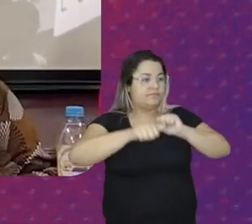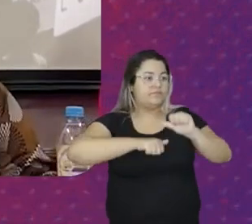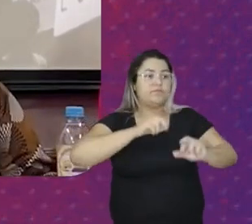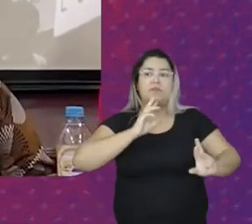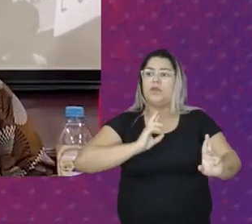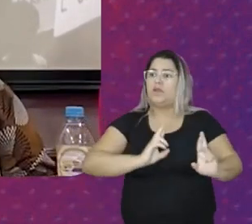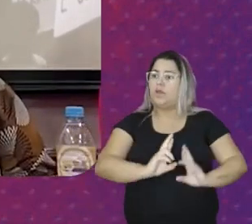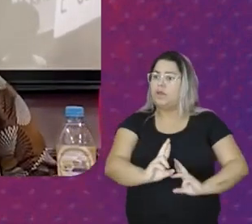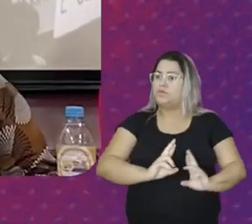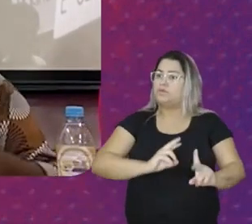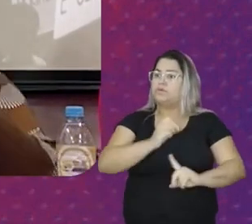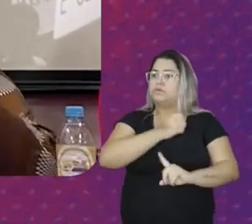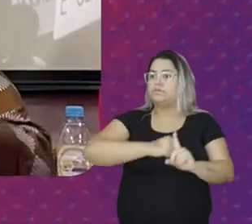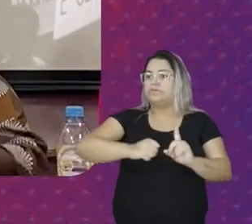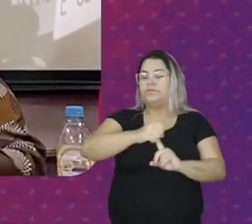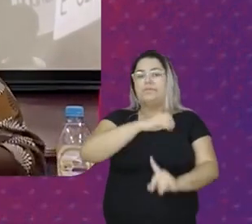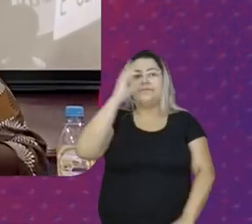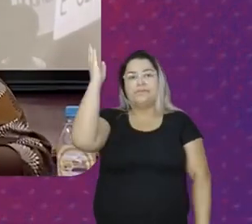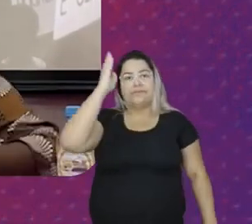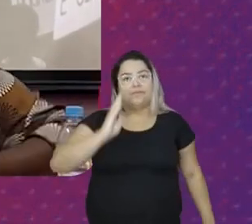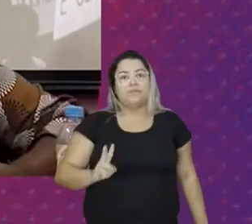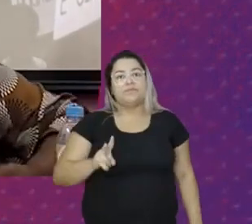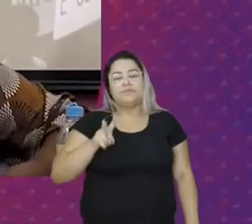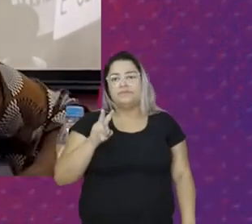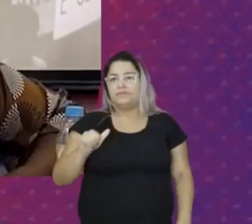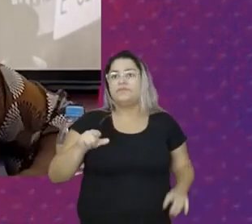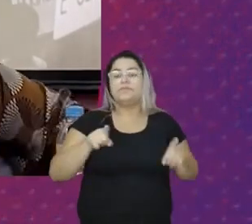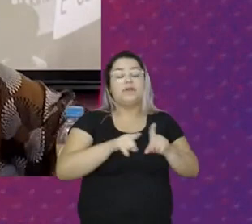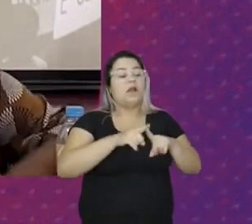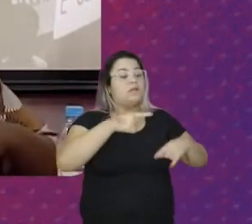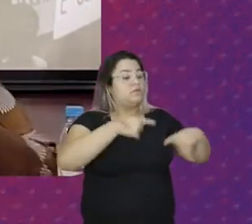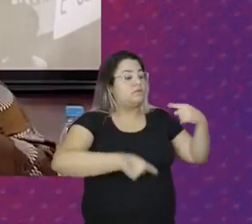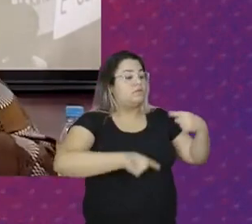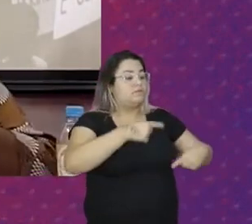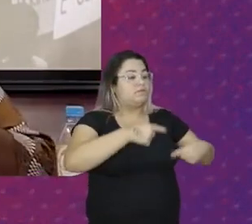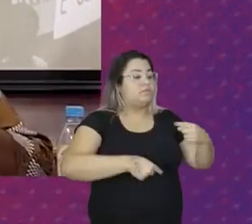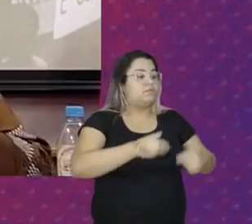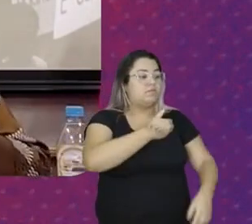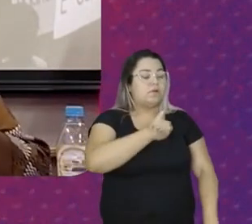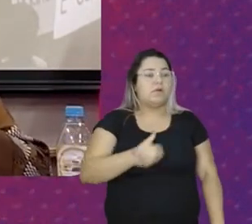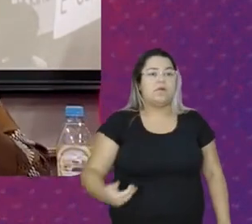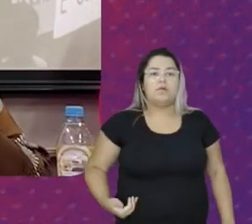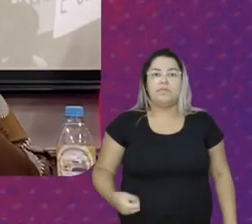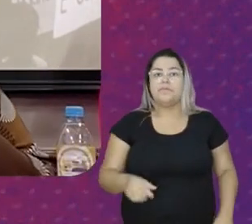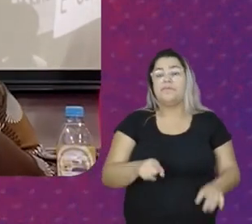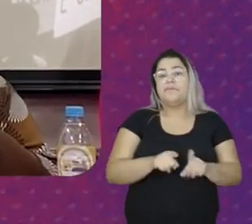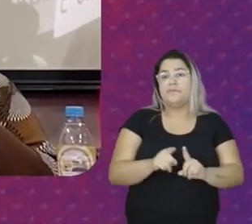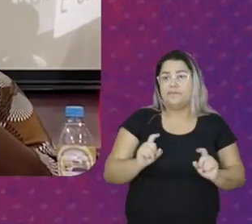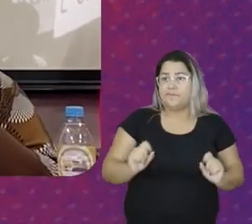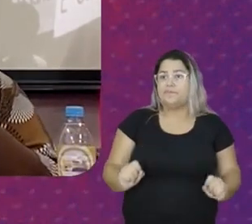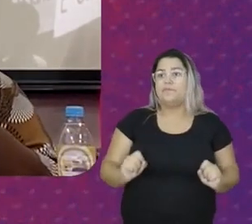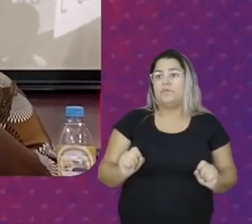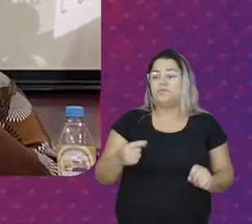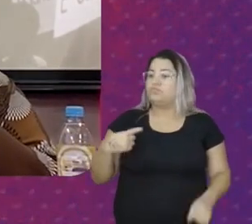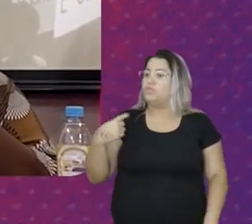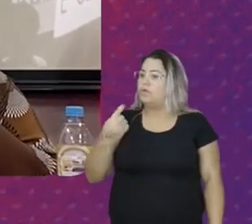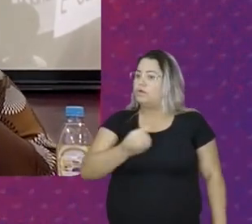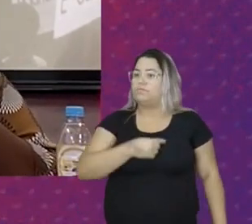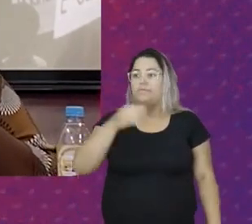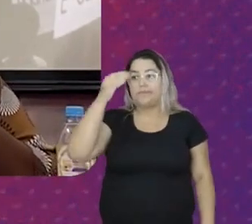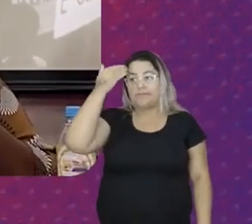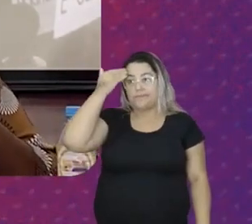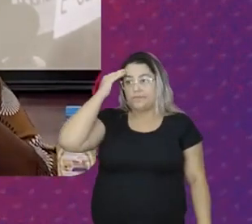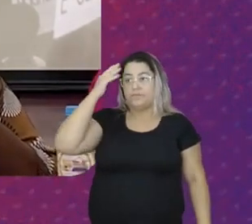relações sociais do Brasil, mas vai incidindo sobre as políticas públicas, para alargar o escopo da nossa